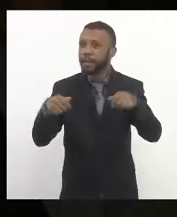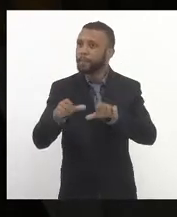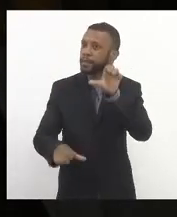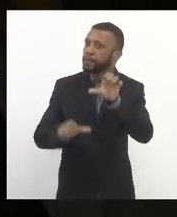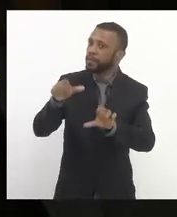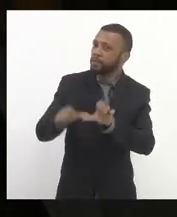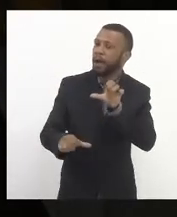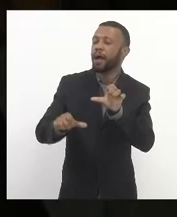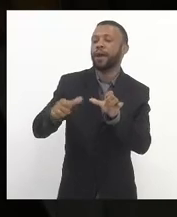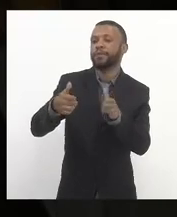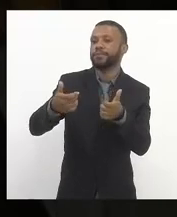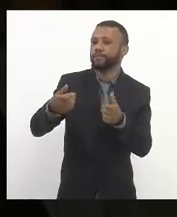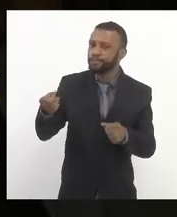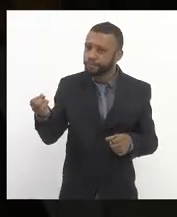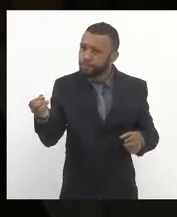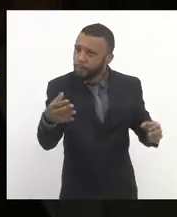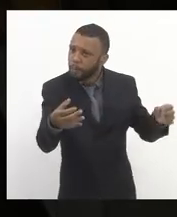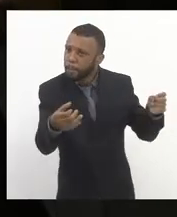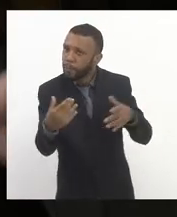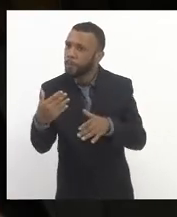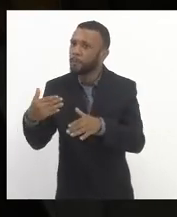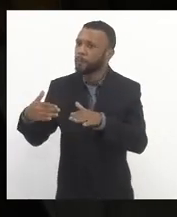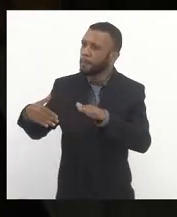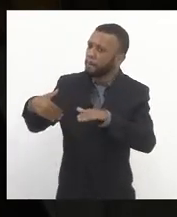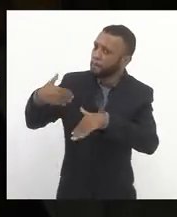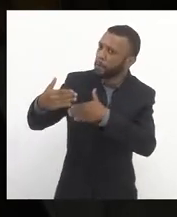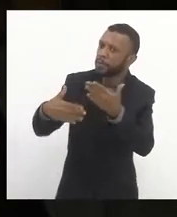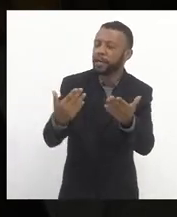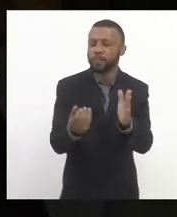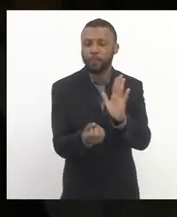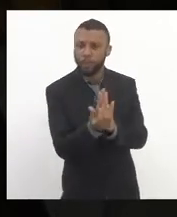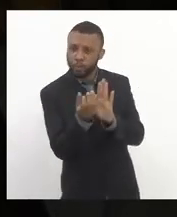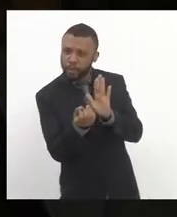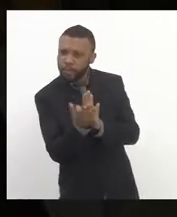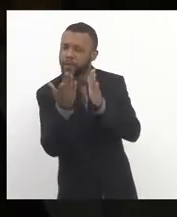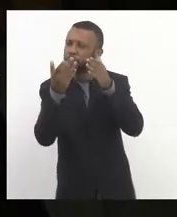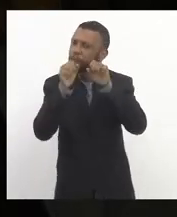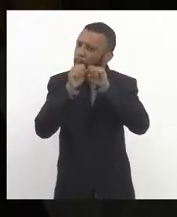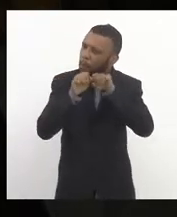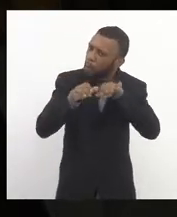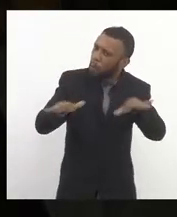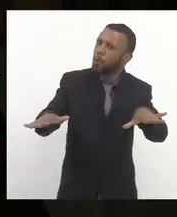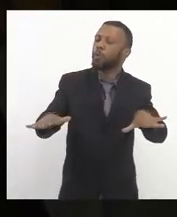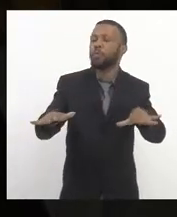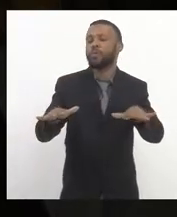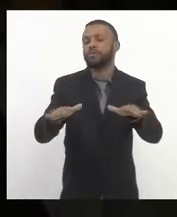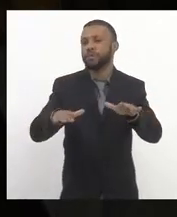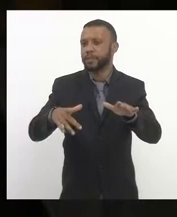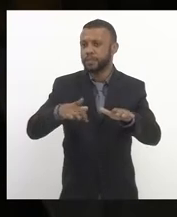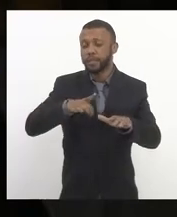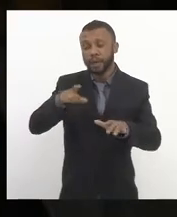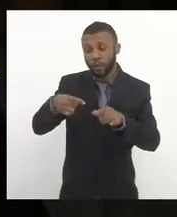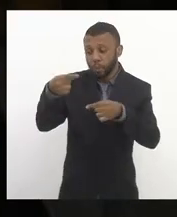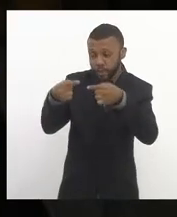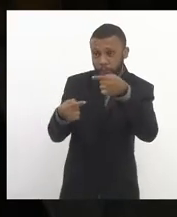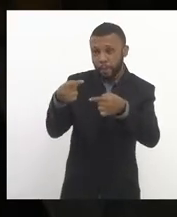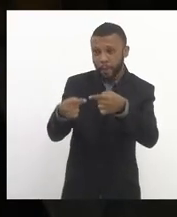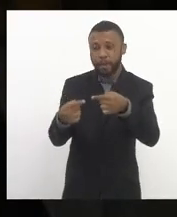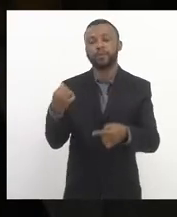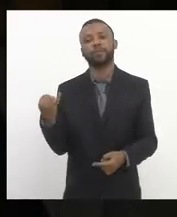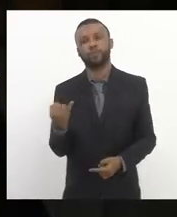e modernizar o processo produtivo, enfim, gerar oportunidades, gerar renda, ampliar perspectivas, enfim. Então, esse é um debate muito importante. Eu